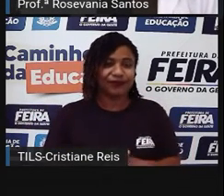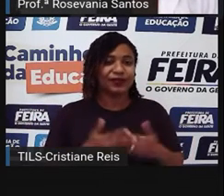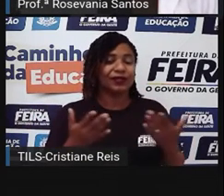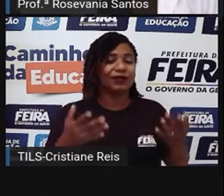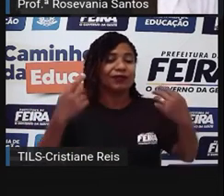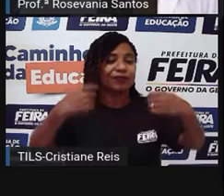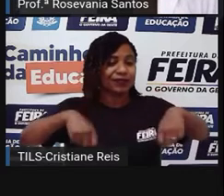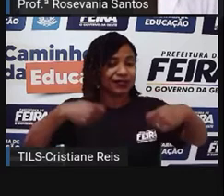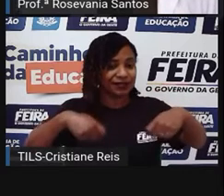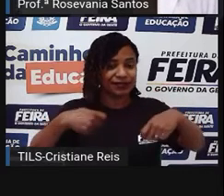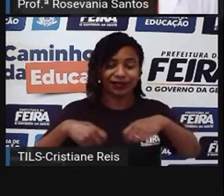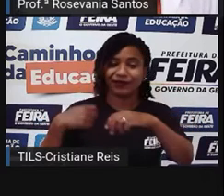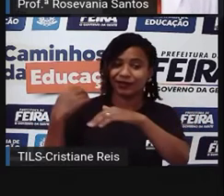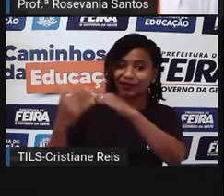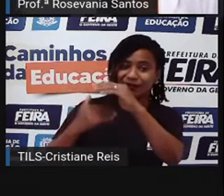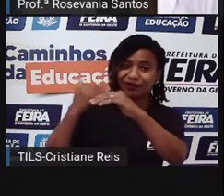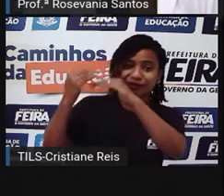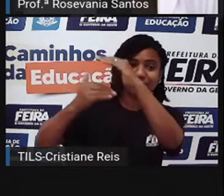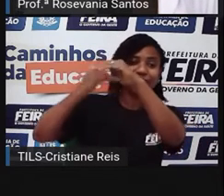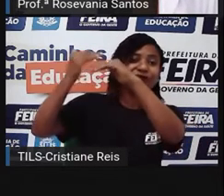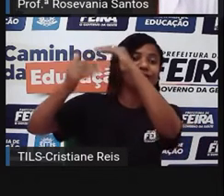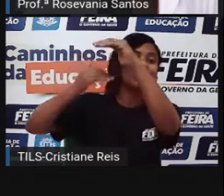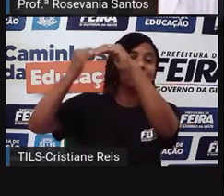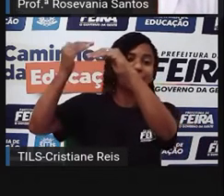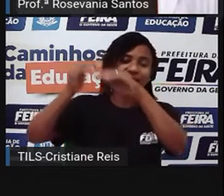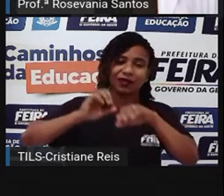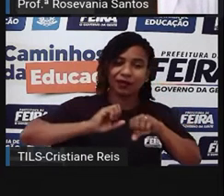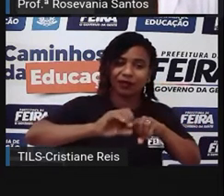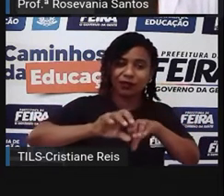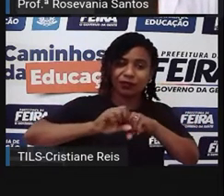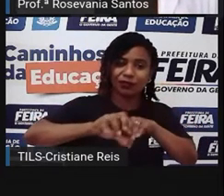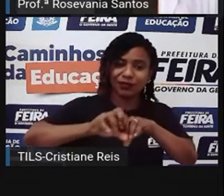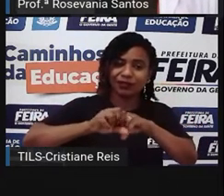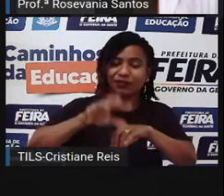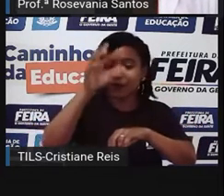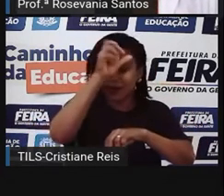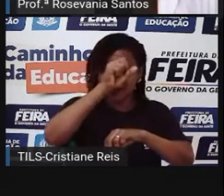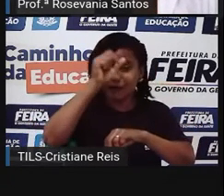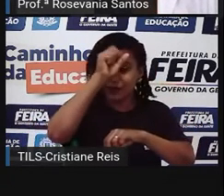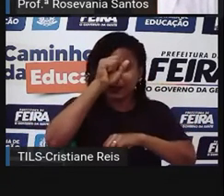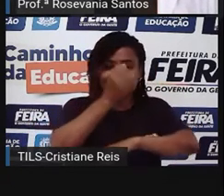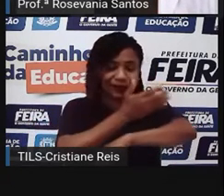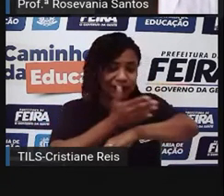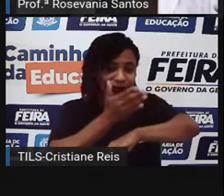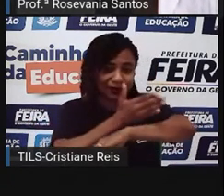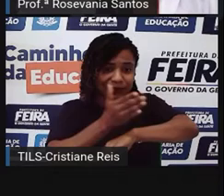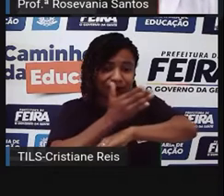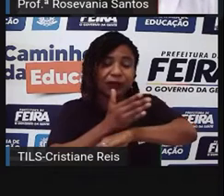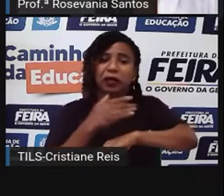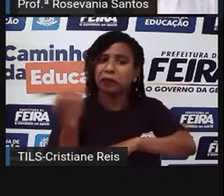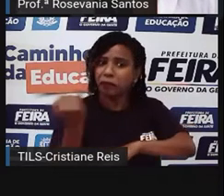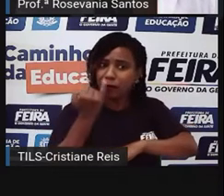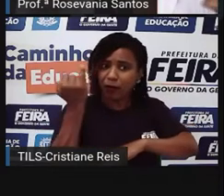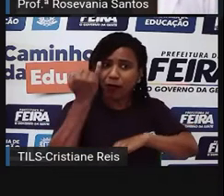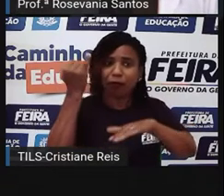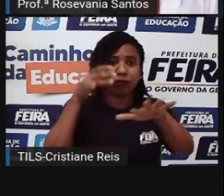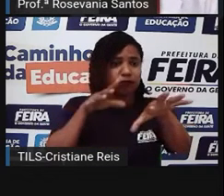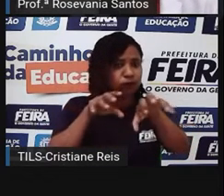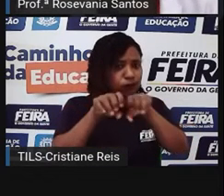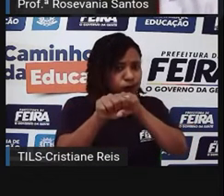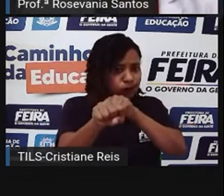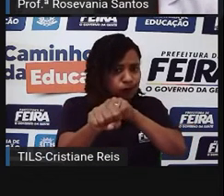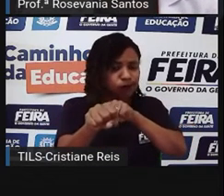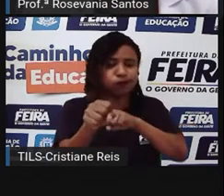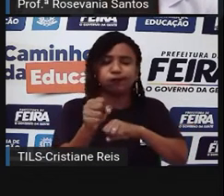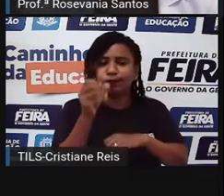esse desenvolvimento aí na parte educacional. Então, é importante você ter uma formação, é importante você também